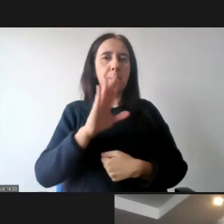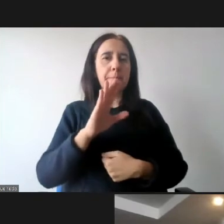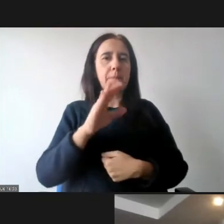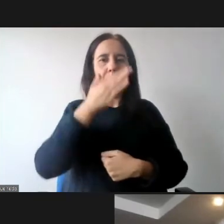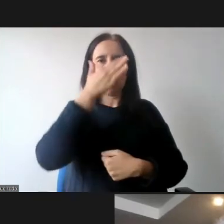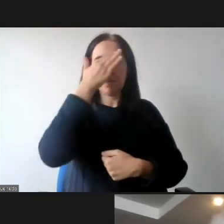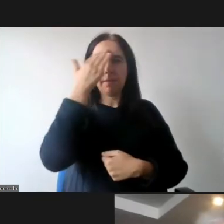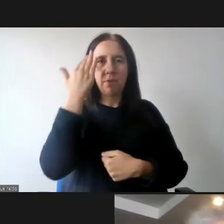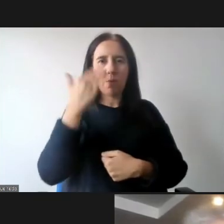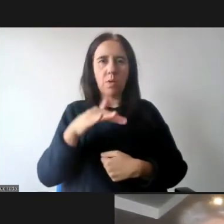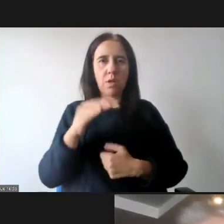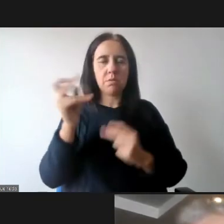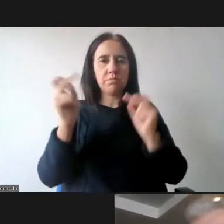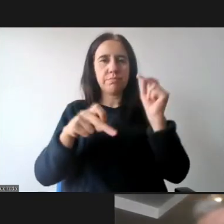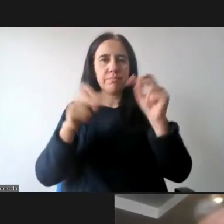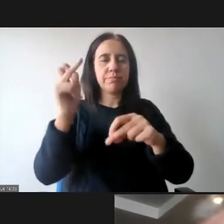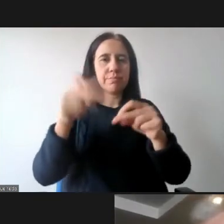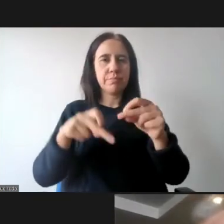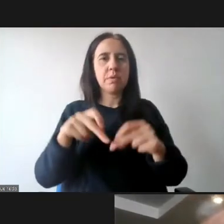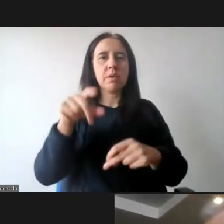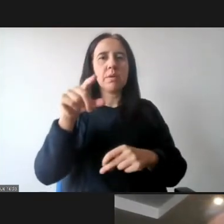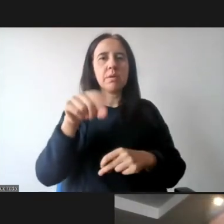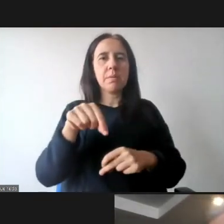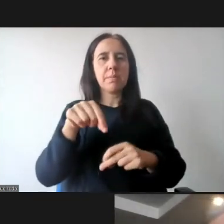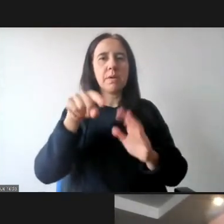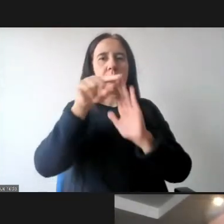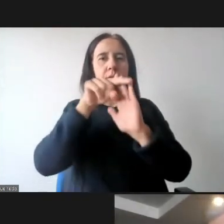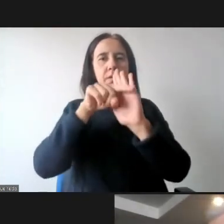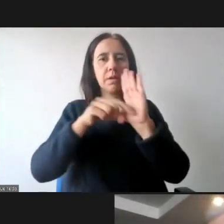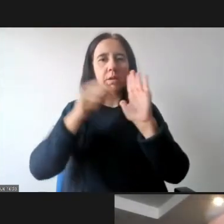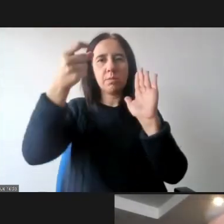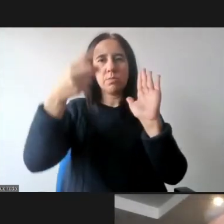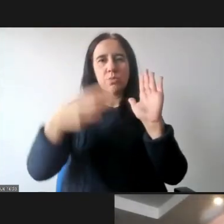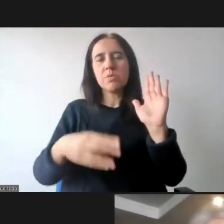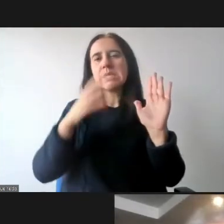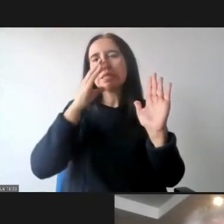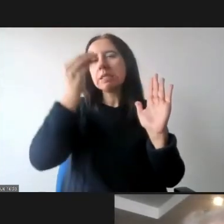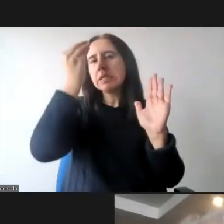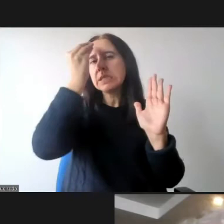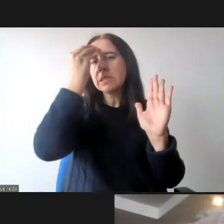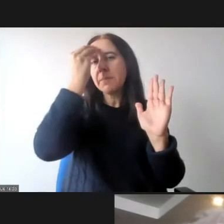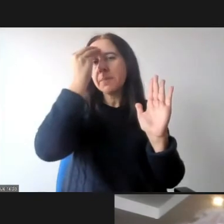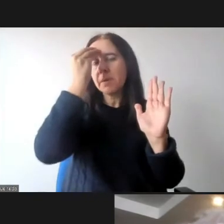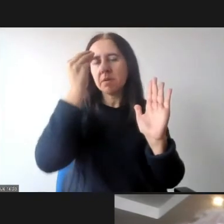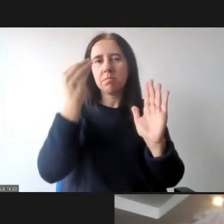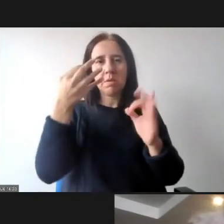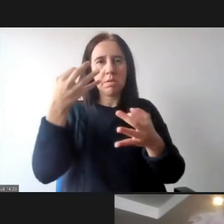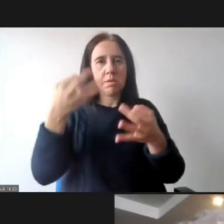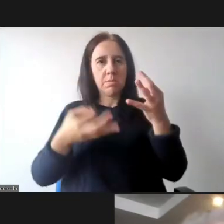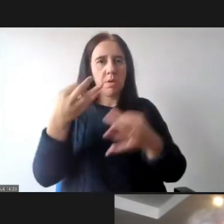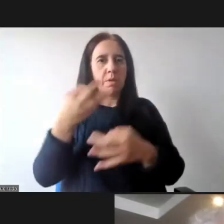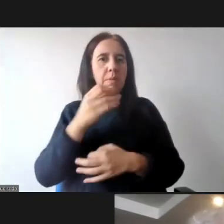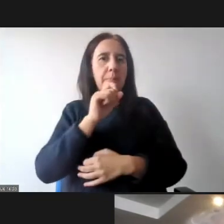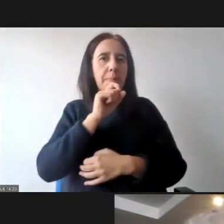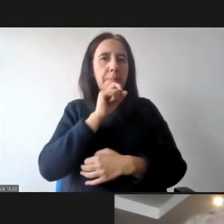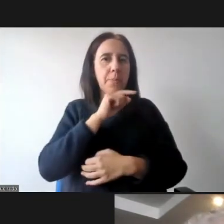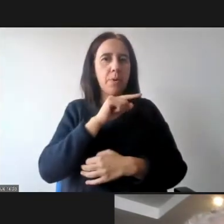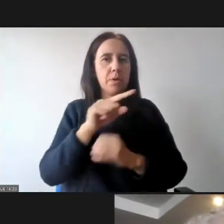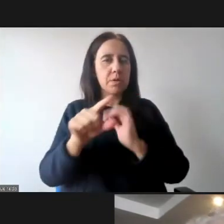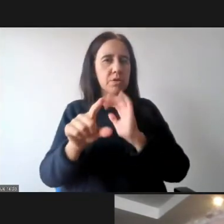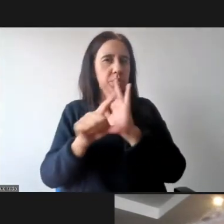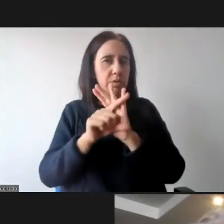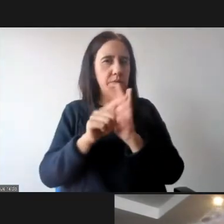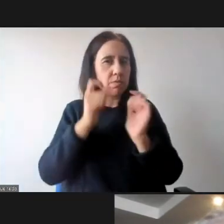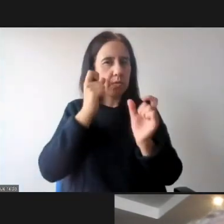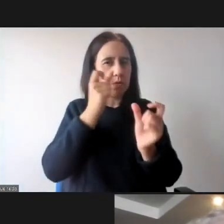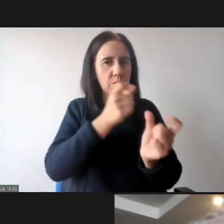também se colocam em outros termos, por exemplo, quanto a saber se um tribunal pode controlar uma medida legislativa que